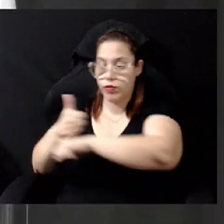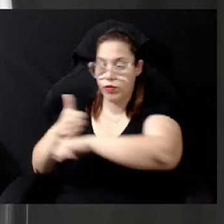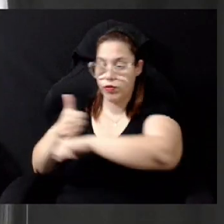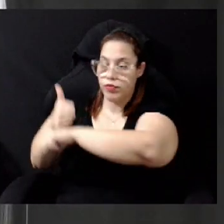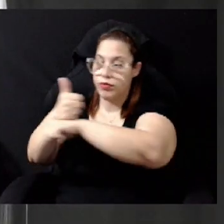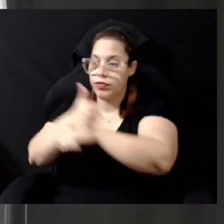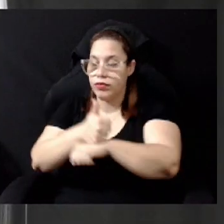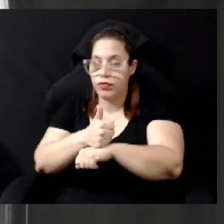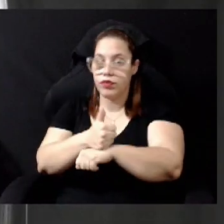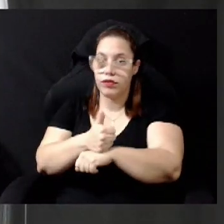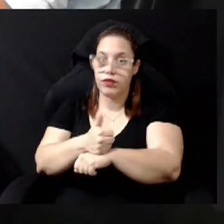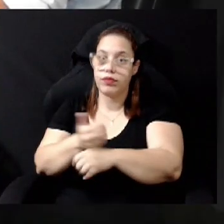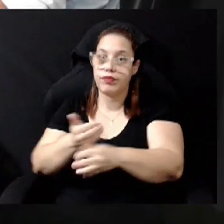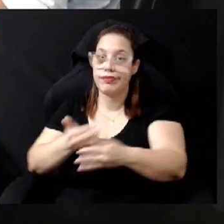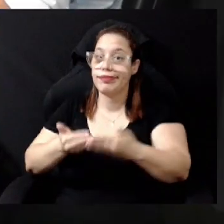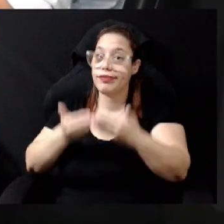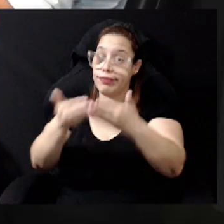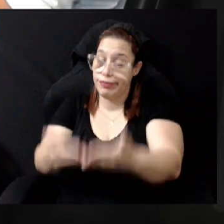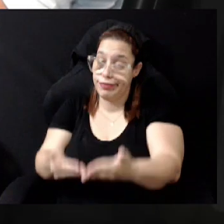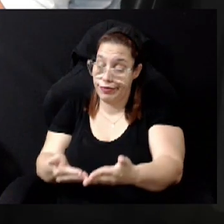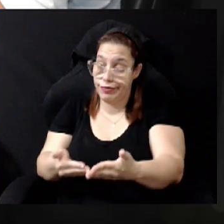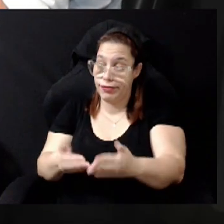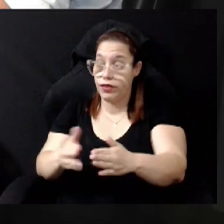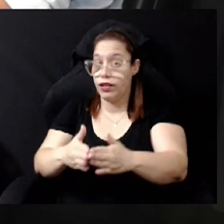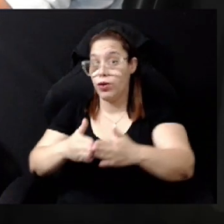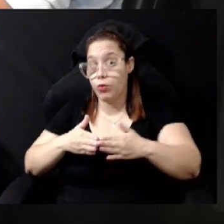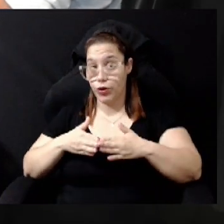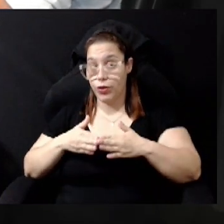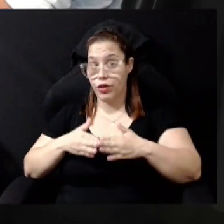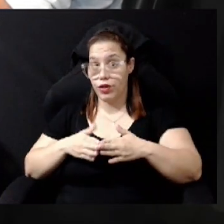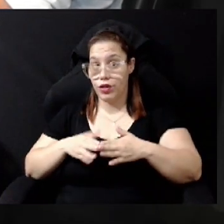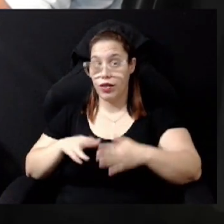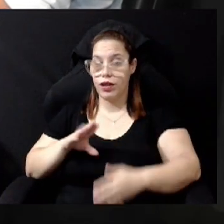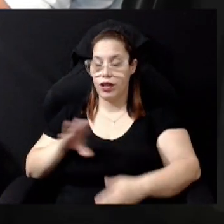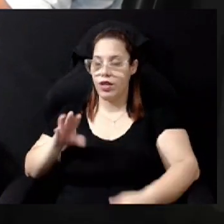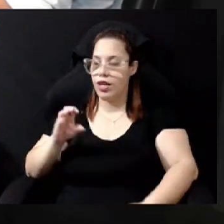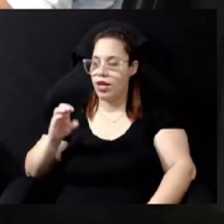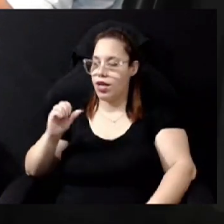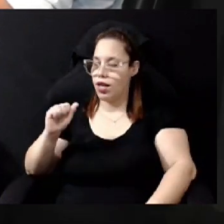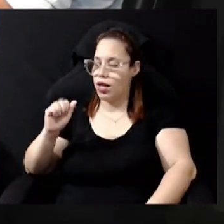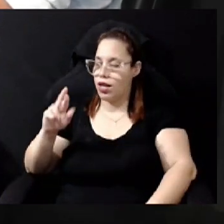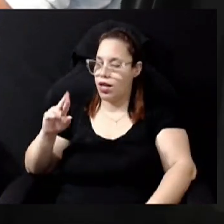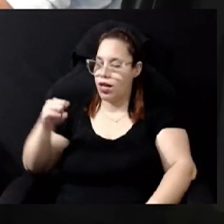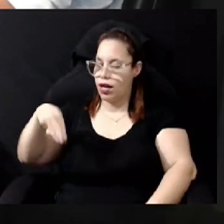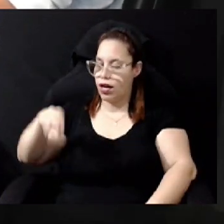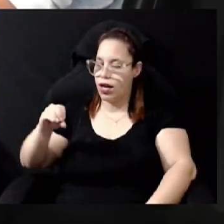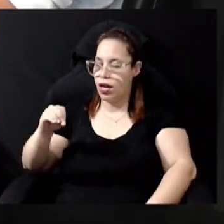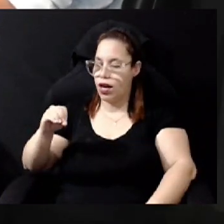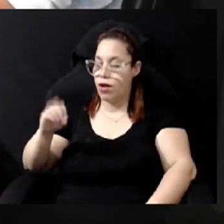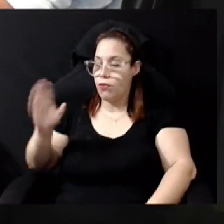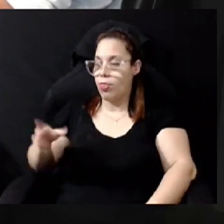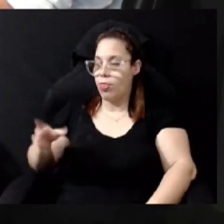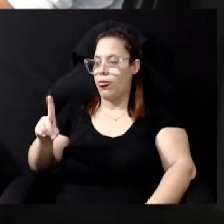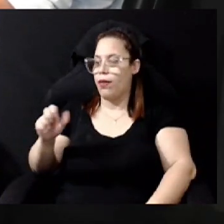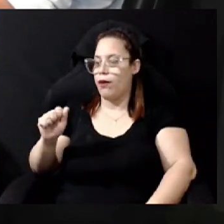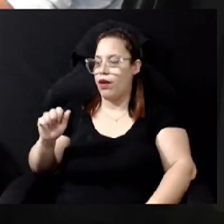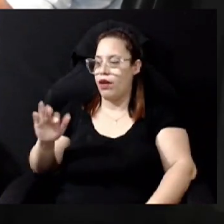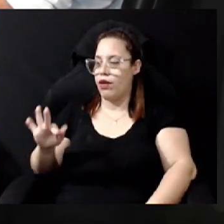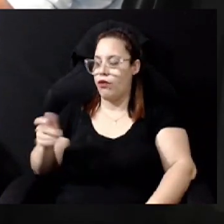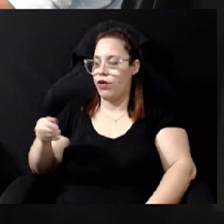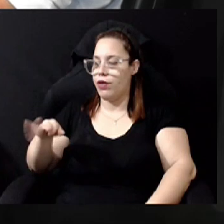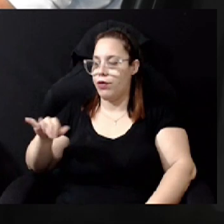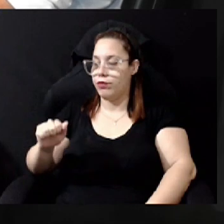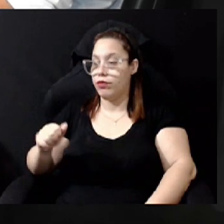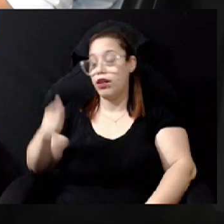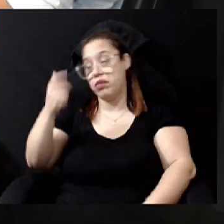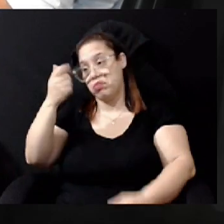parte da minha história. Por isso todo mundo te chamava de Carmo da Farmácia. Carmo da Farmácia, onde eu estava, era a minha referência. E por